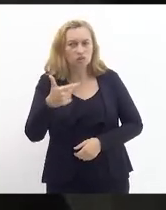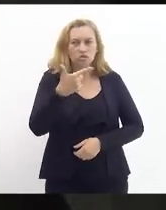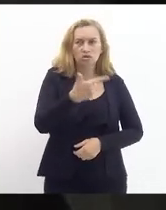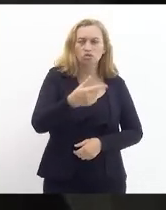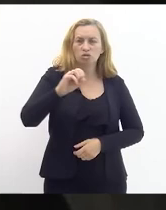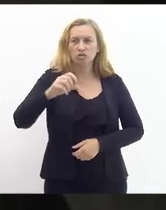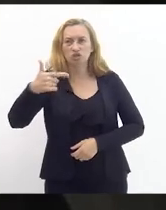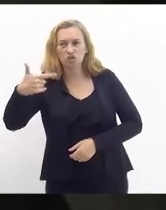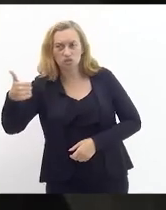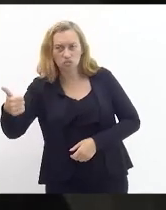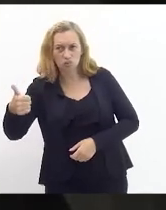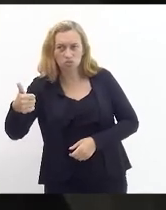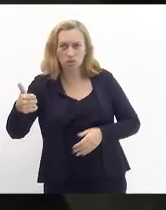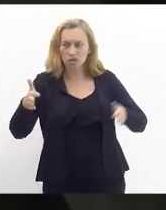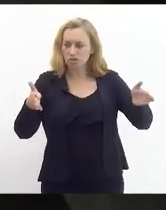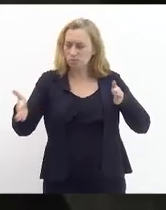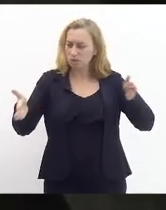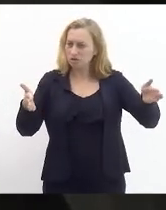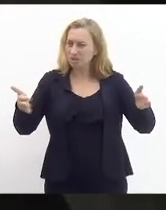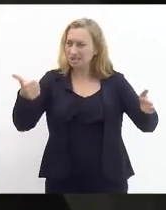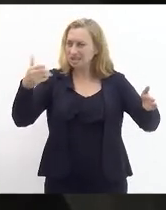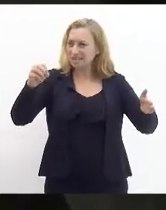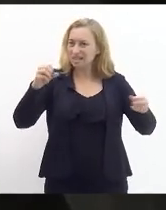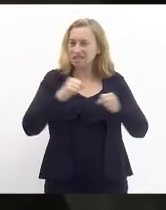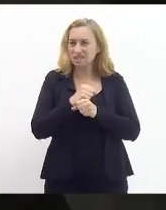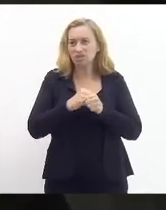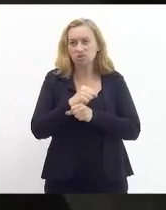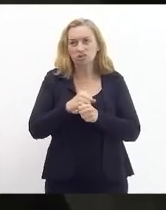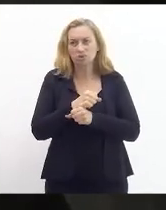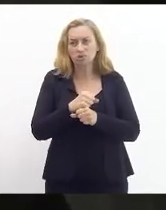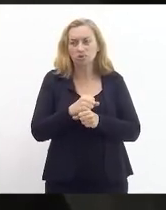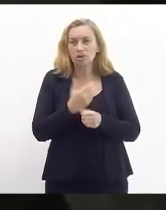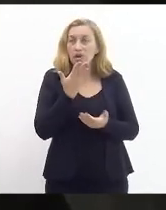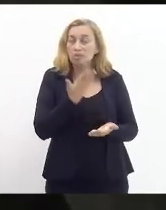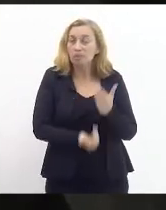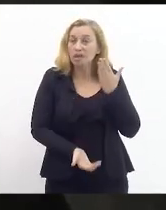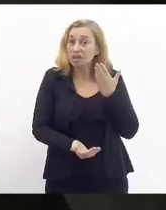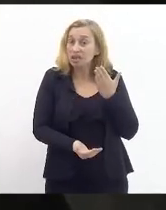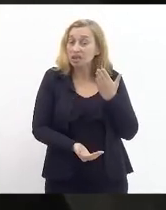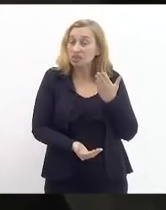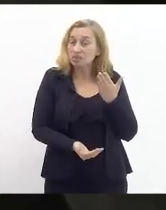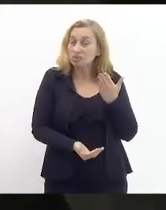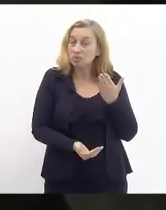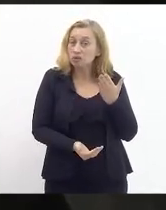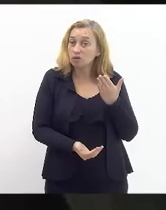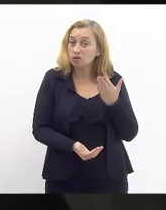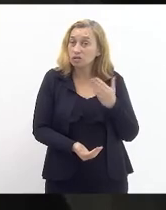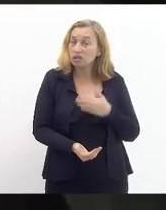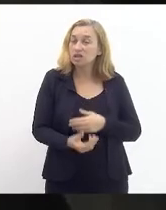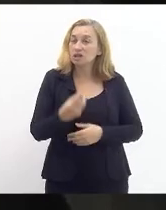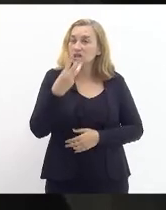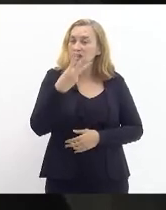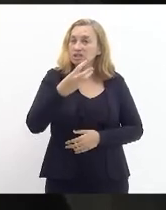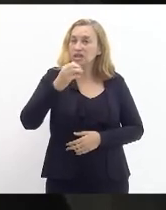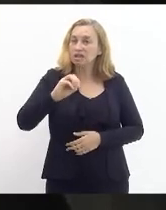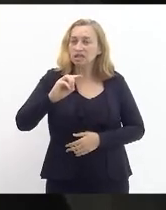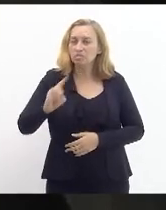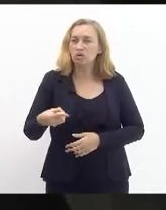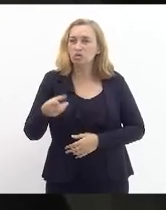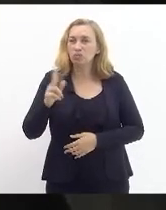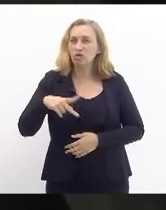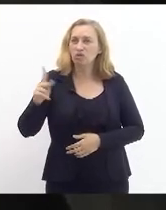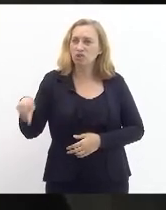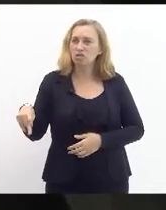e2021 nesse intervalo de dez anos a rede perdeu a gente Estadual de Educação perdeu 30 mil